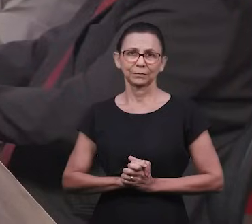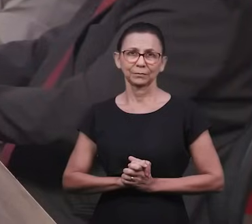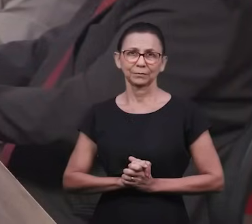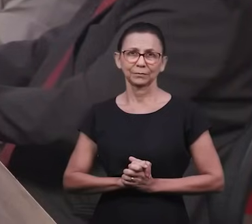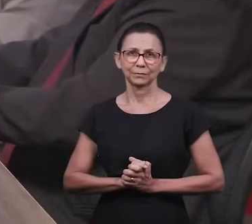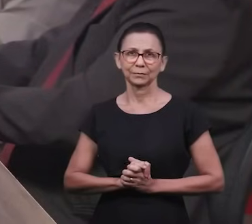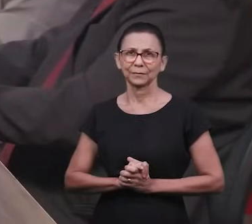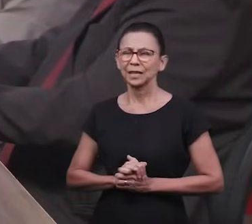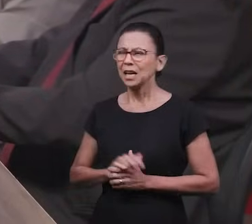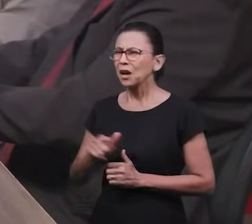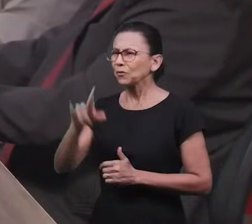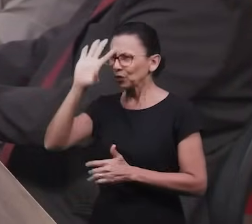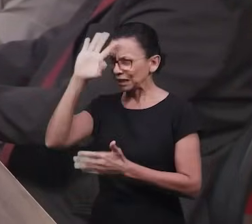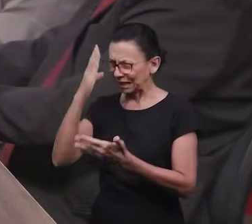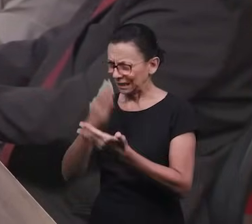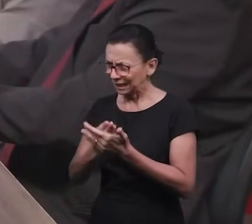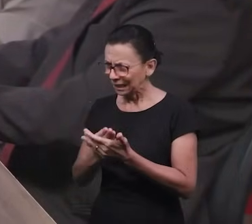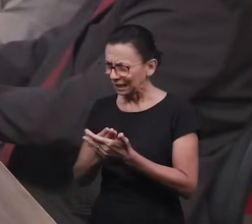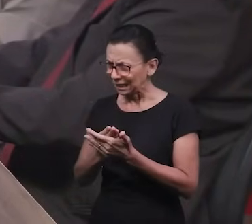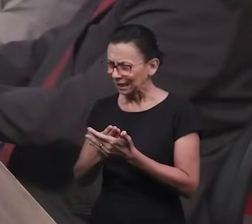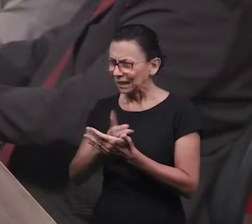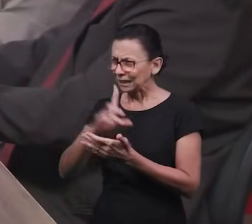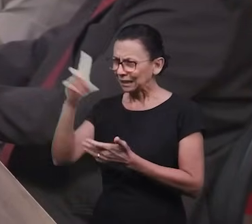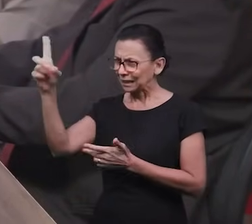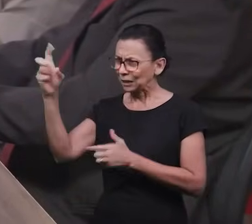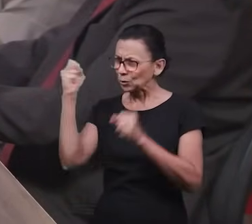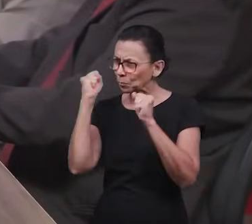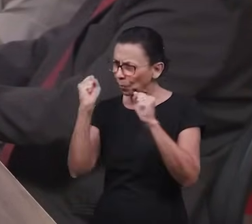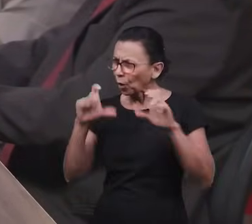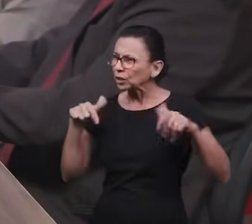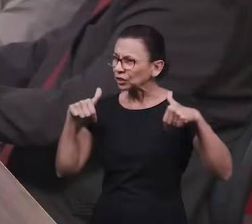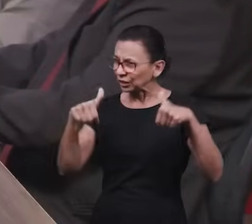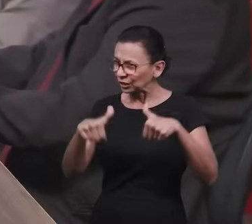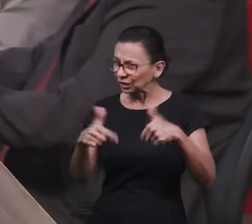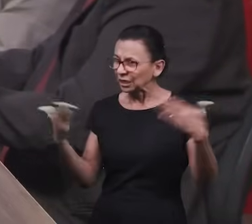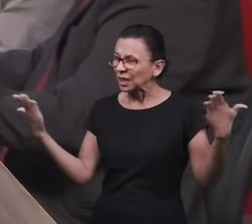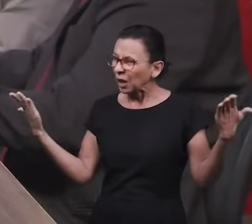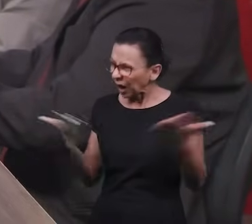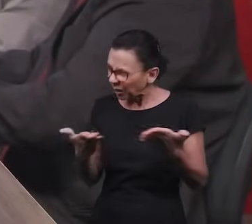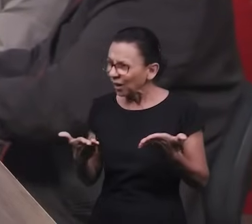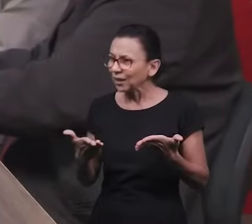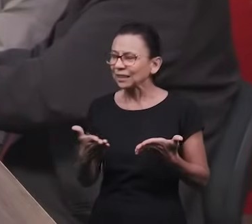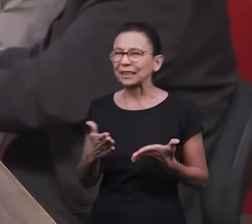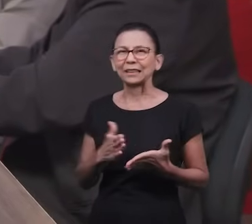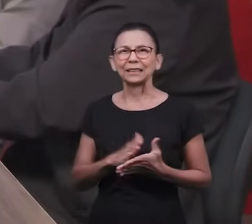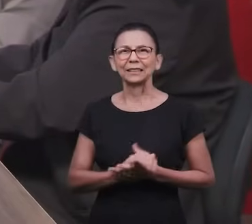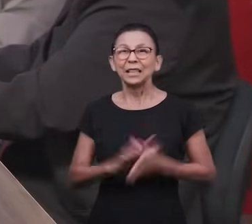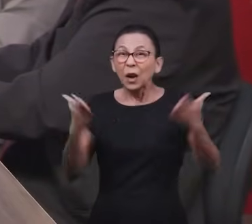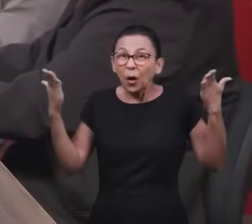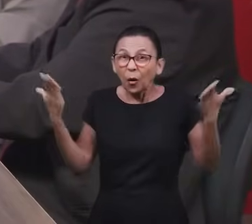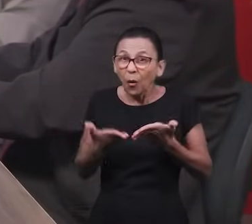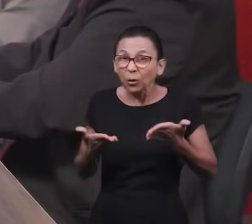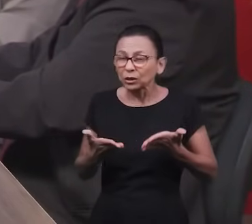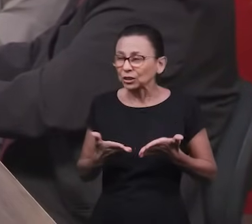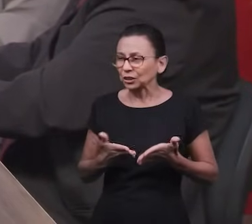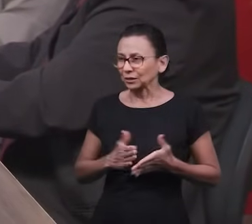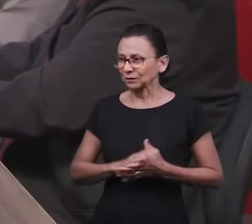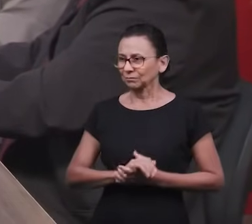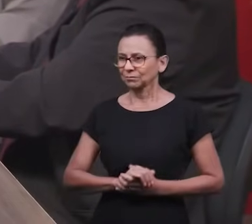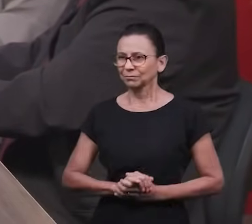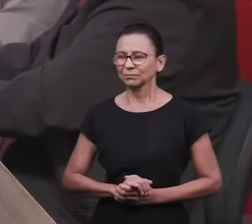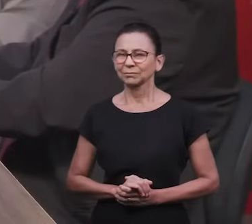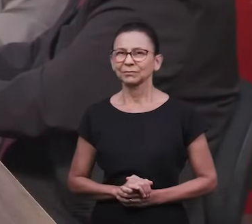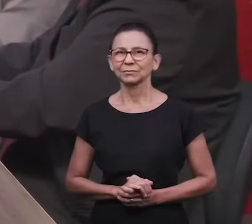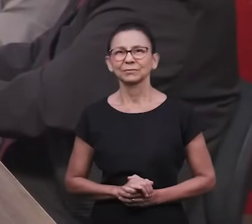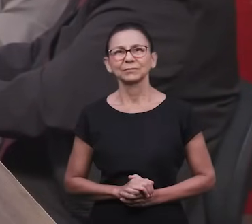O senhor crê que Deus pode fazer isso para mim hoje? E tem que ser agora. Tem